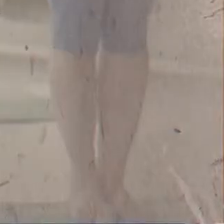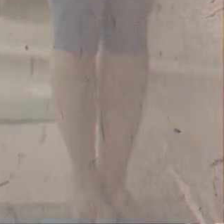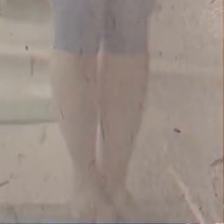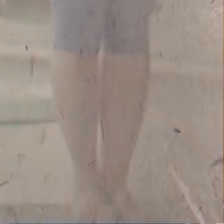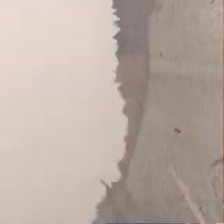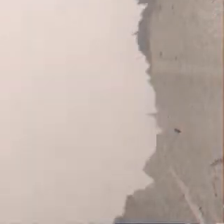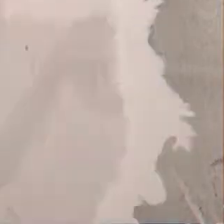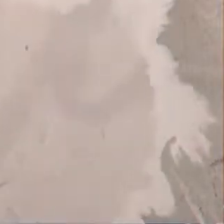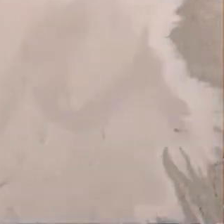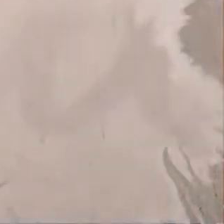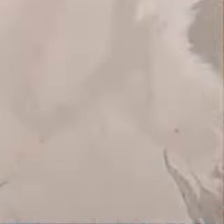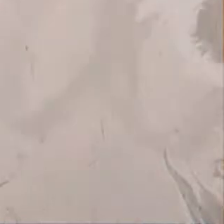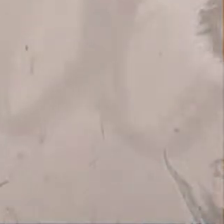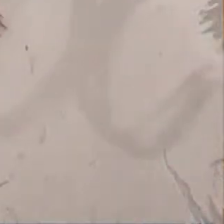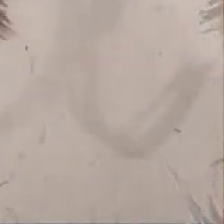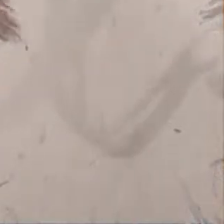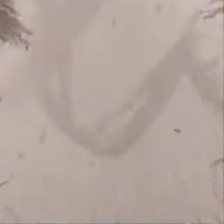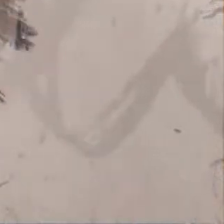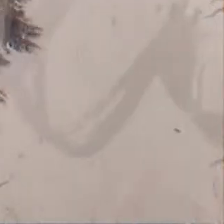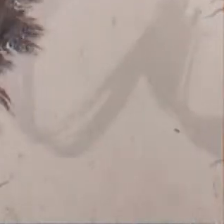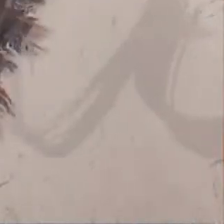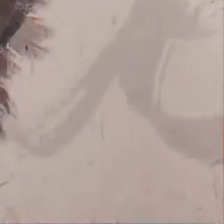E aí